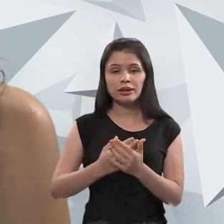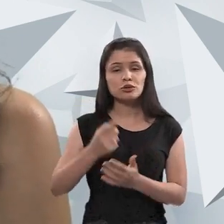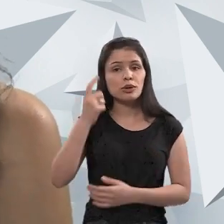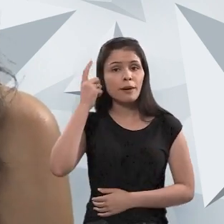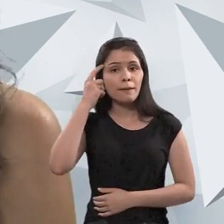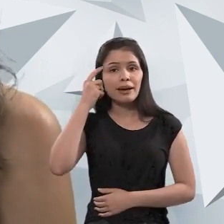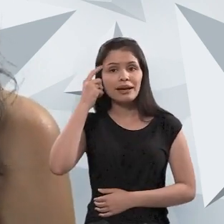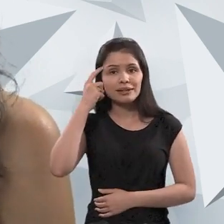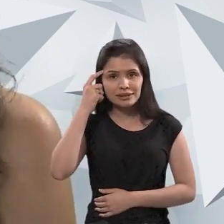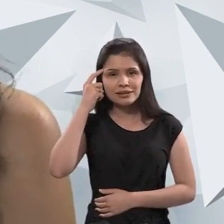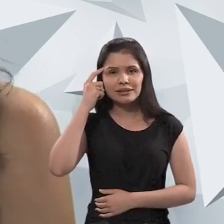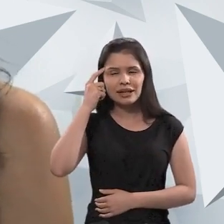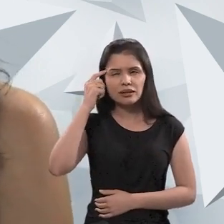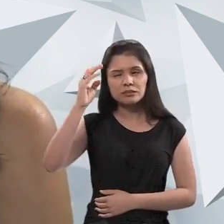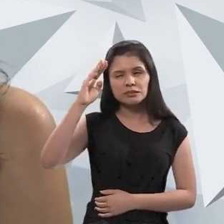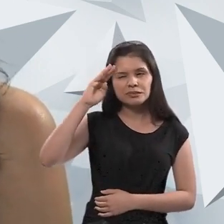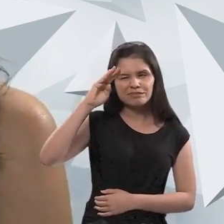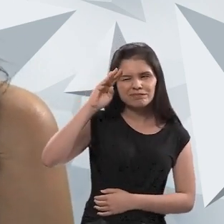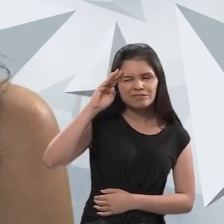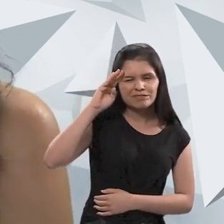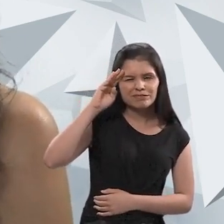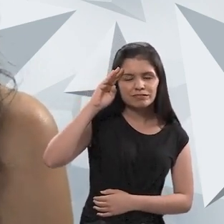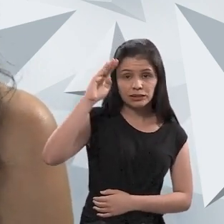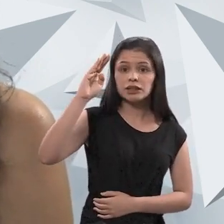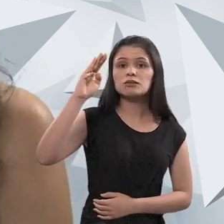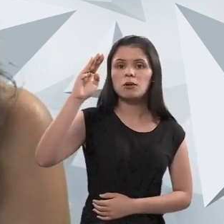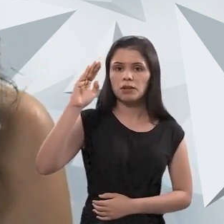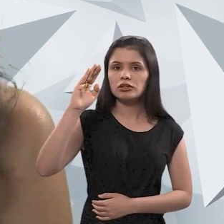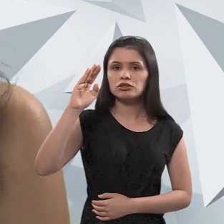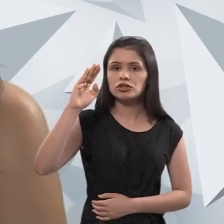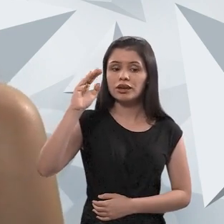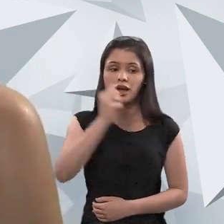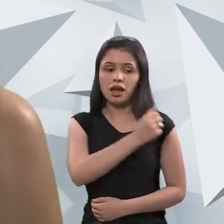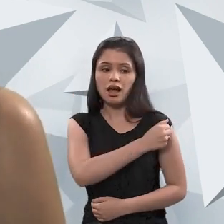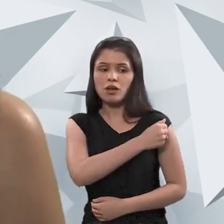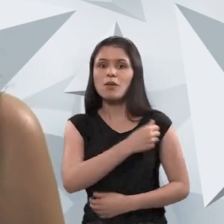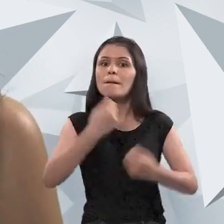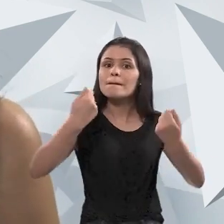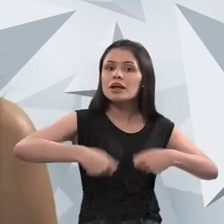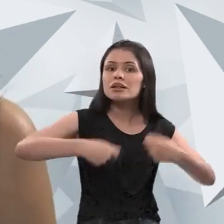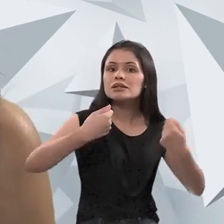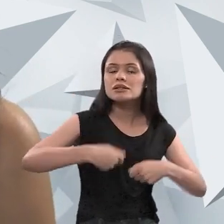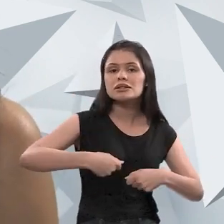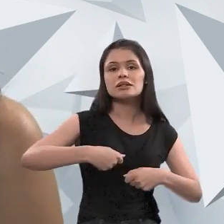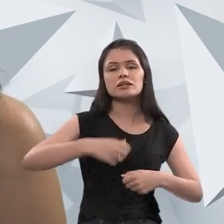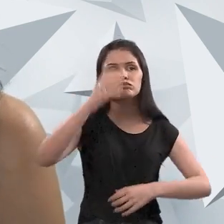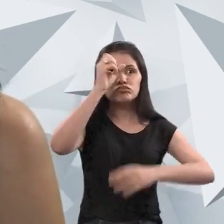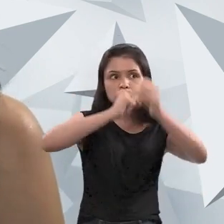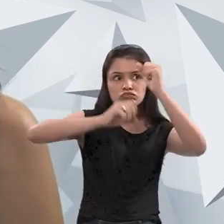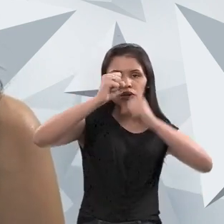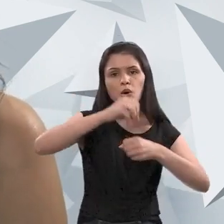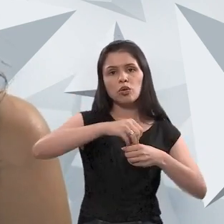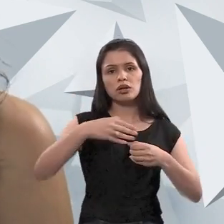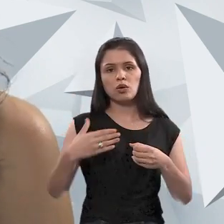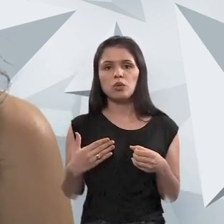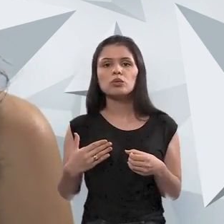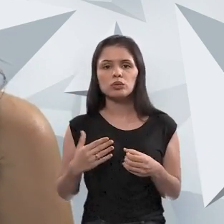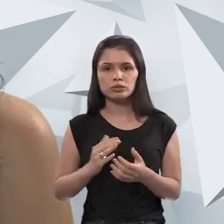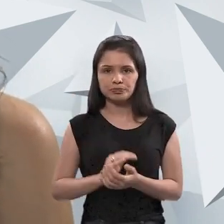que prioritariamente considerar que o aluno precisa aprender aquele conteúdo.